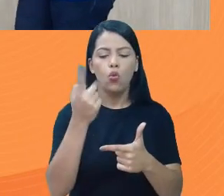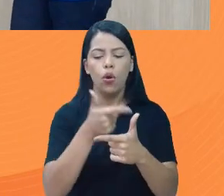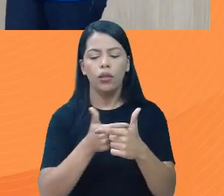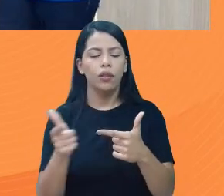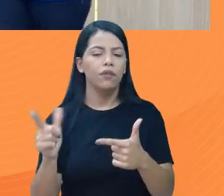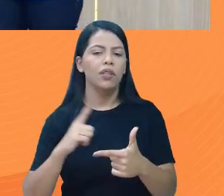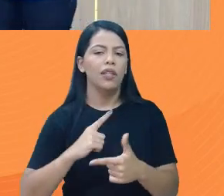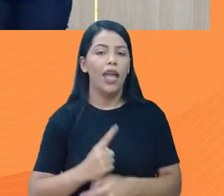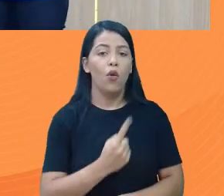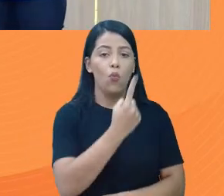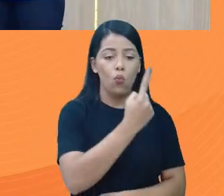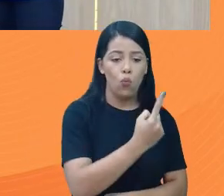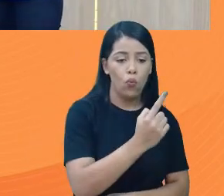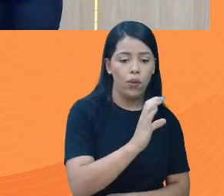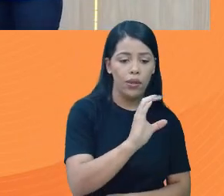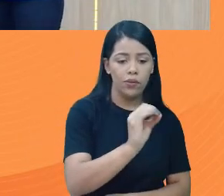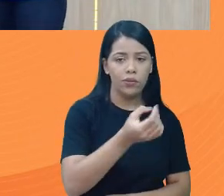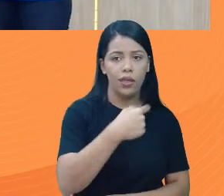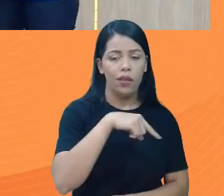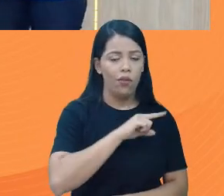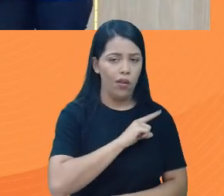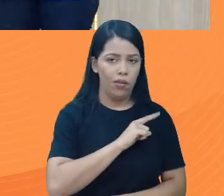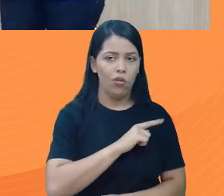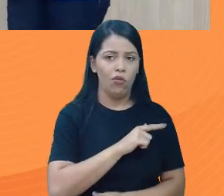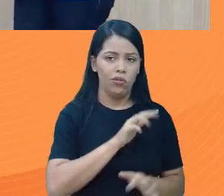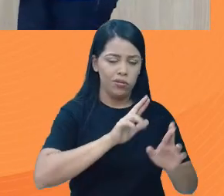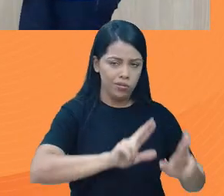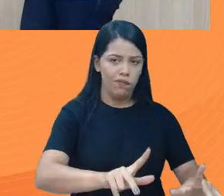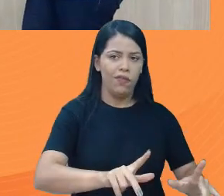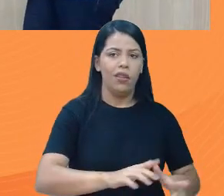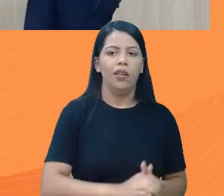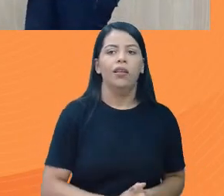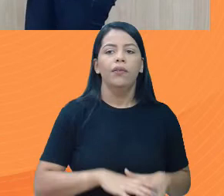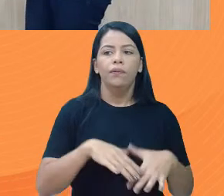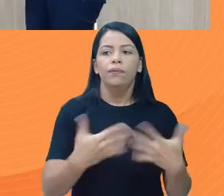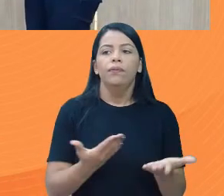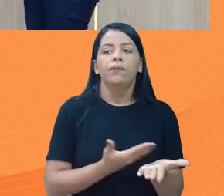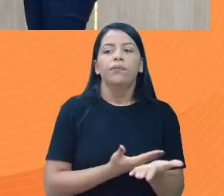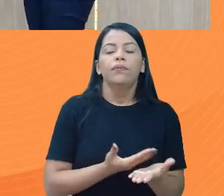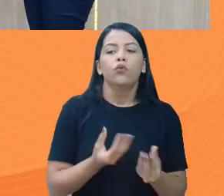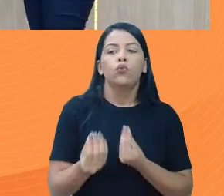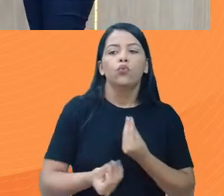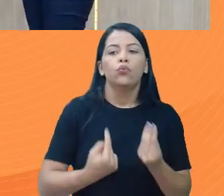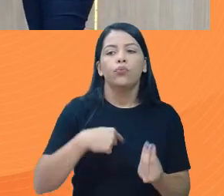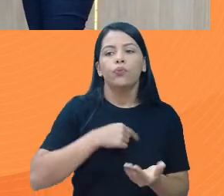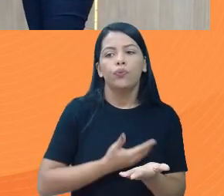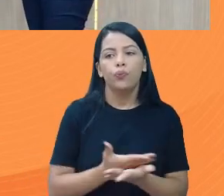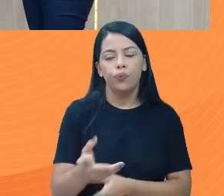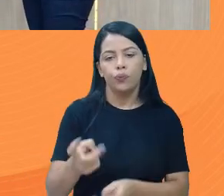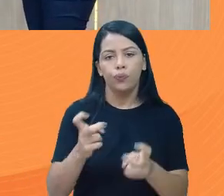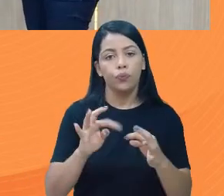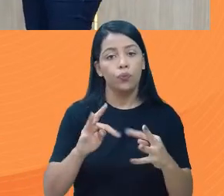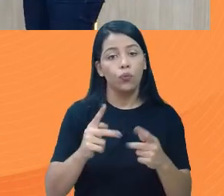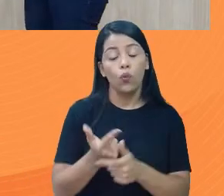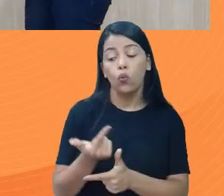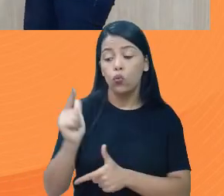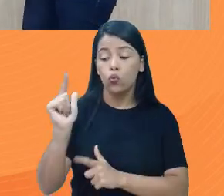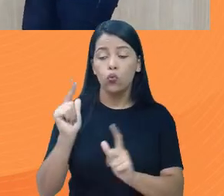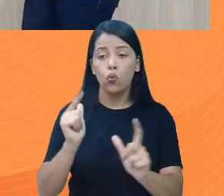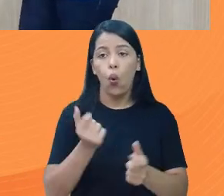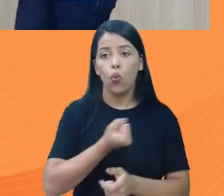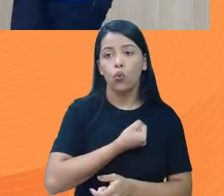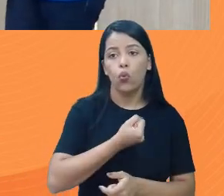1 e o 0 que são as nossas exceções, tá certo? Então, como é que a gente começa a observar? Todos os outros